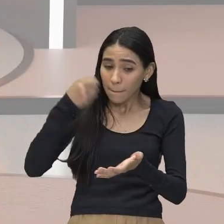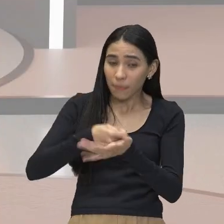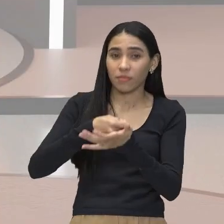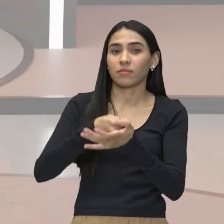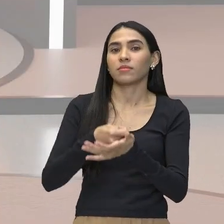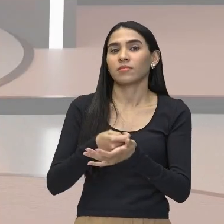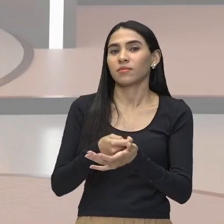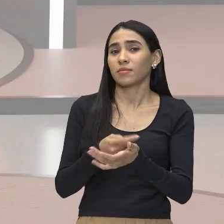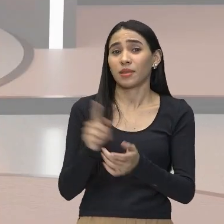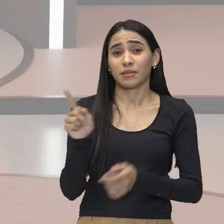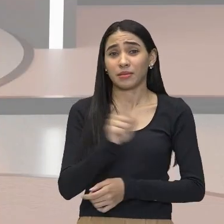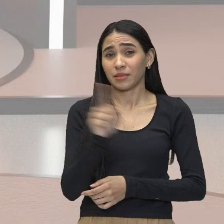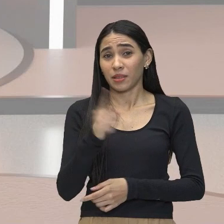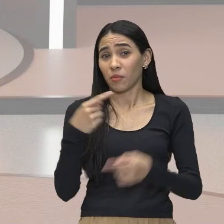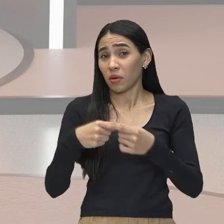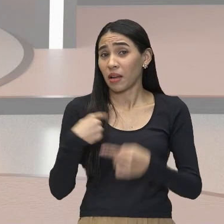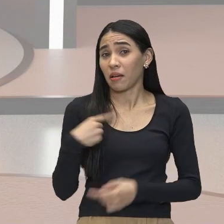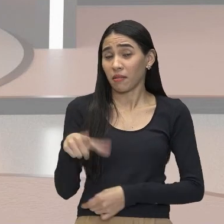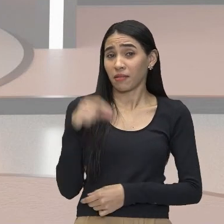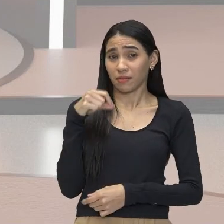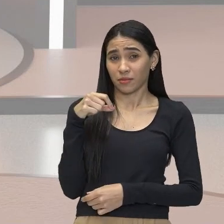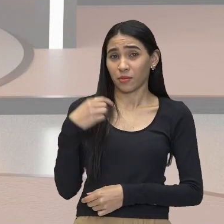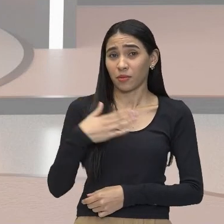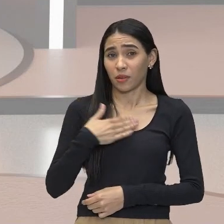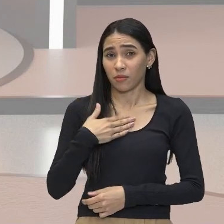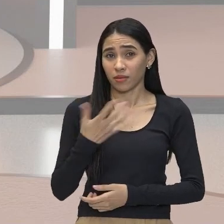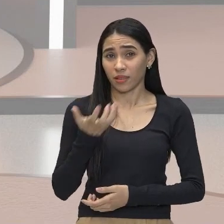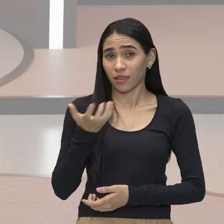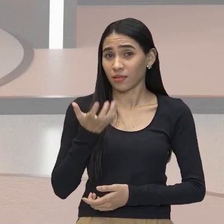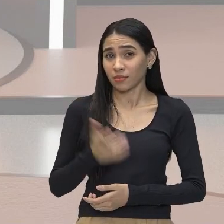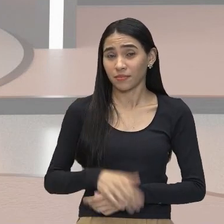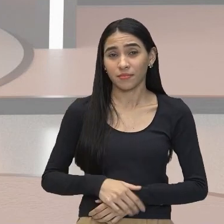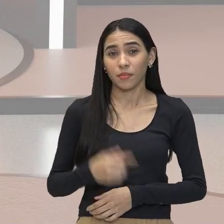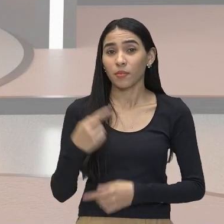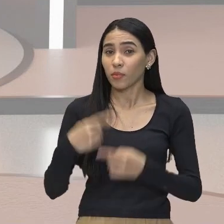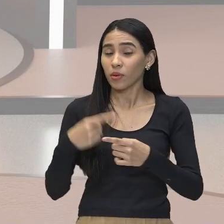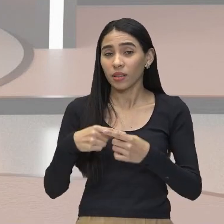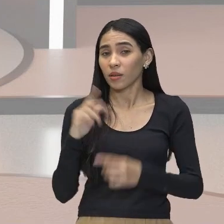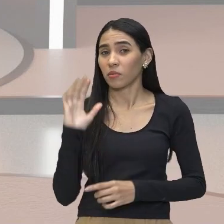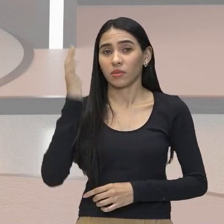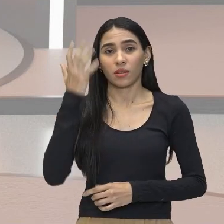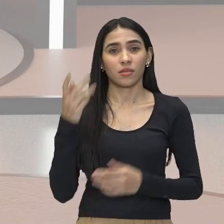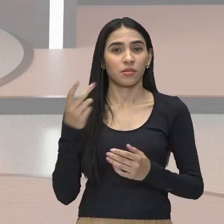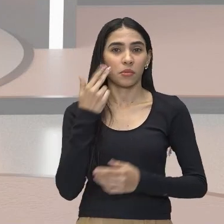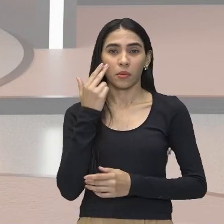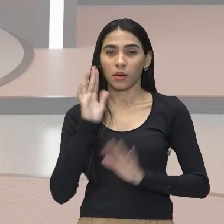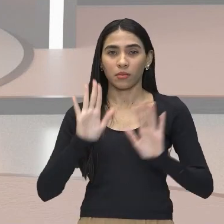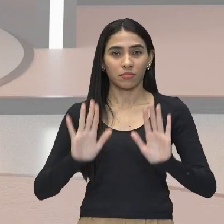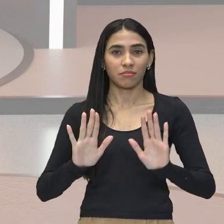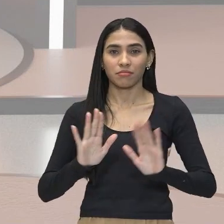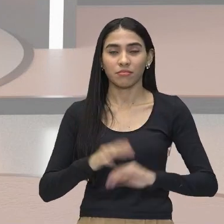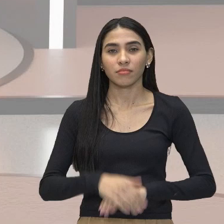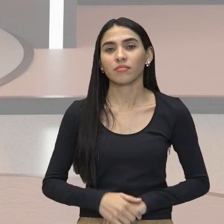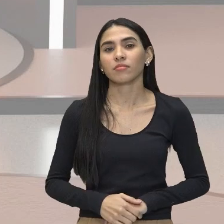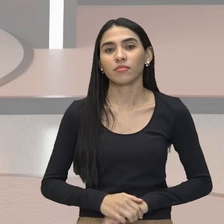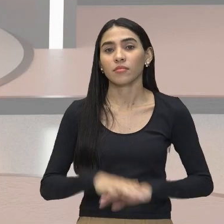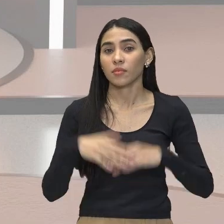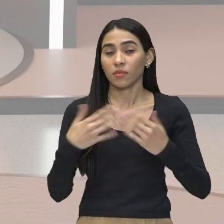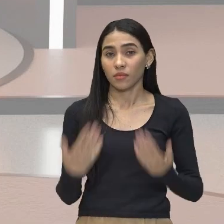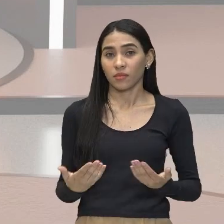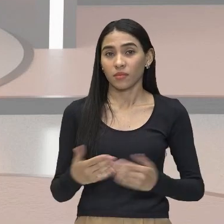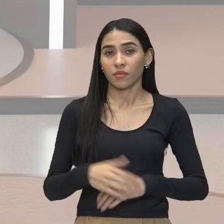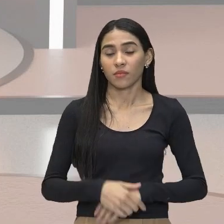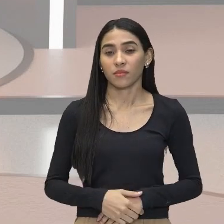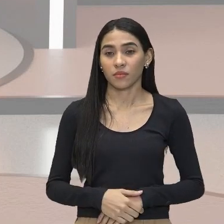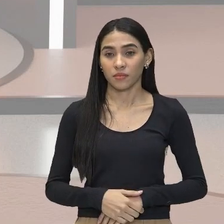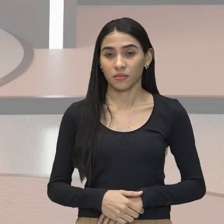não vai ser, porque não é porque que eu quero. Vai ser porque tem que acontecer, tá? Então,